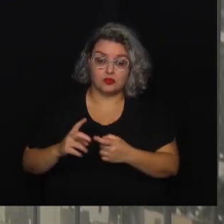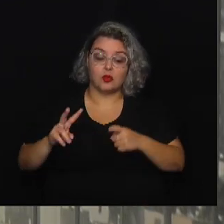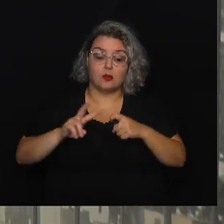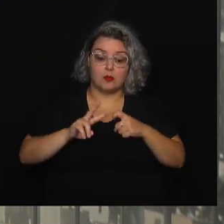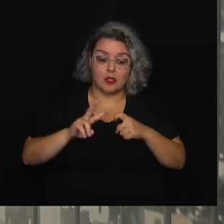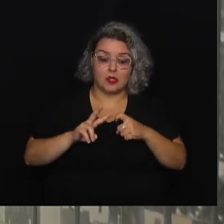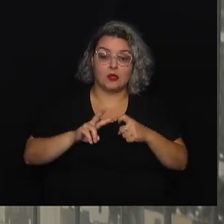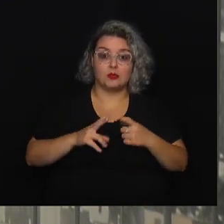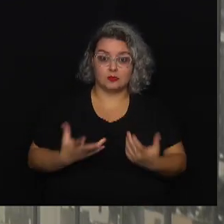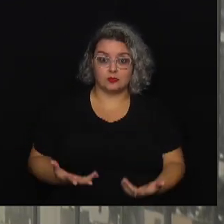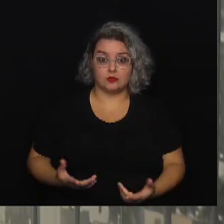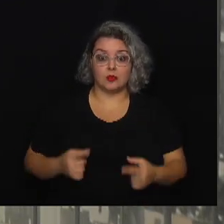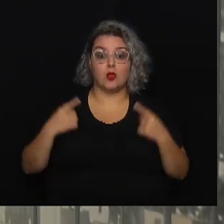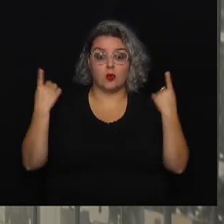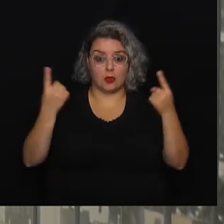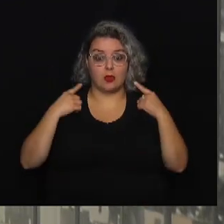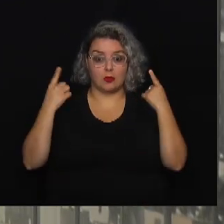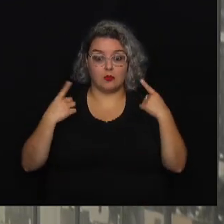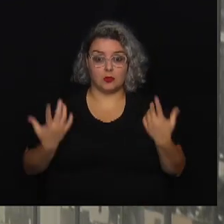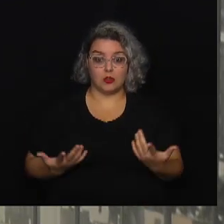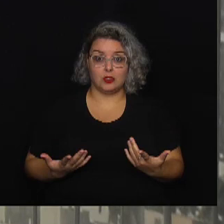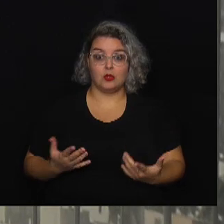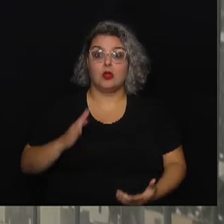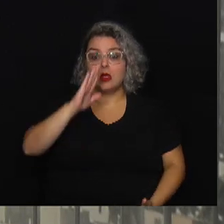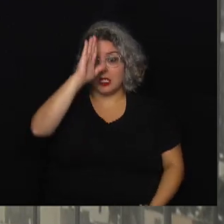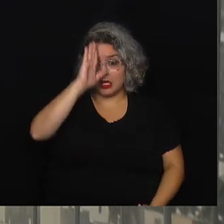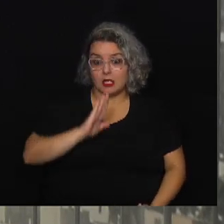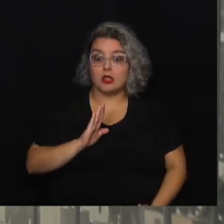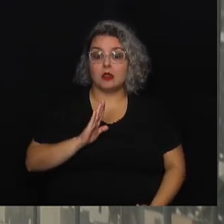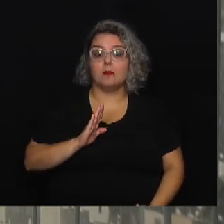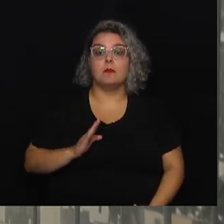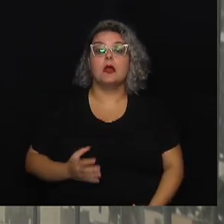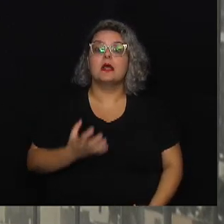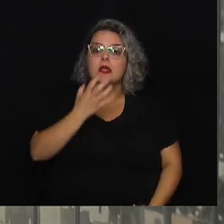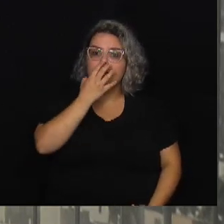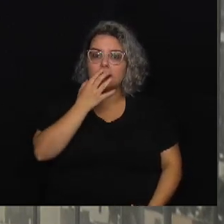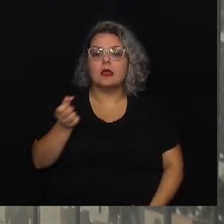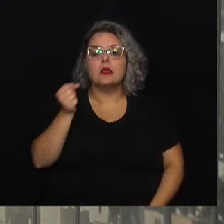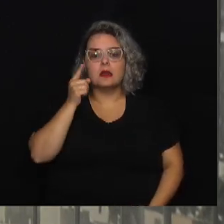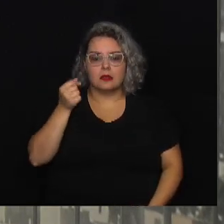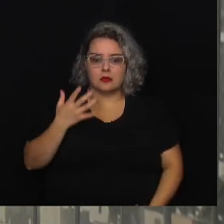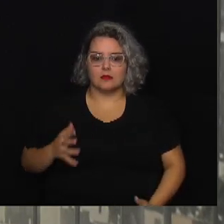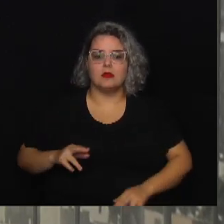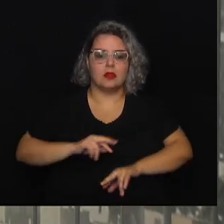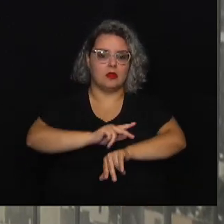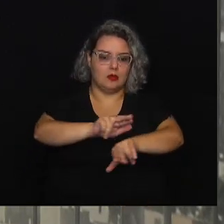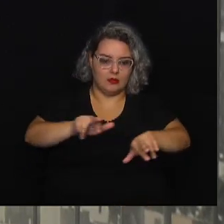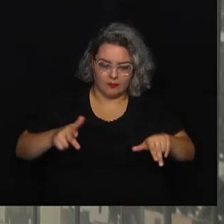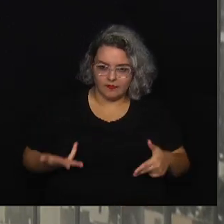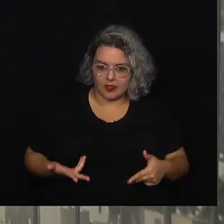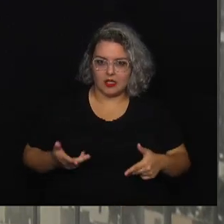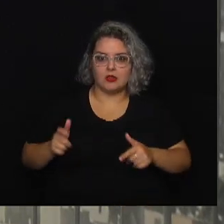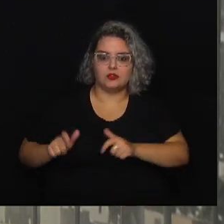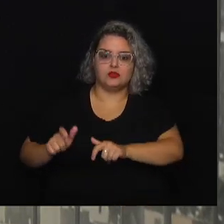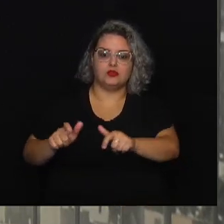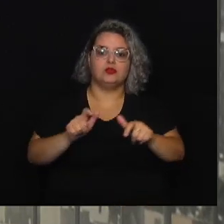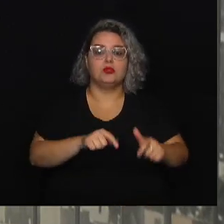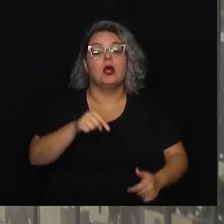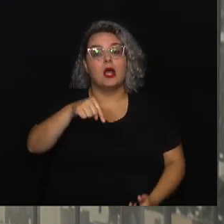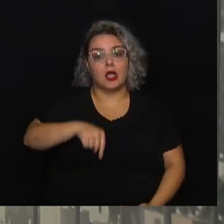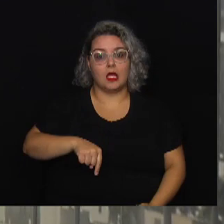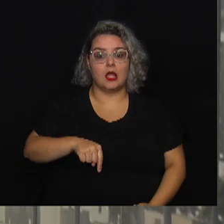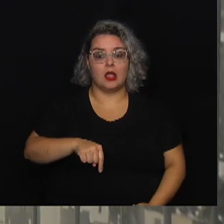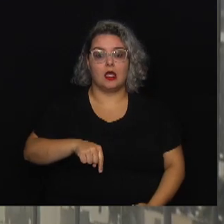veterinário ambulatorial gratuito para cães e gatos em diversas regiões aqui da